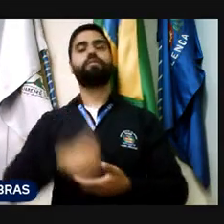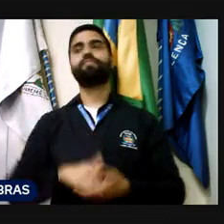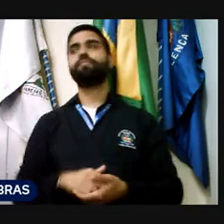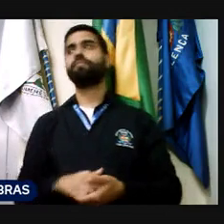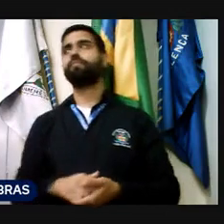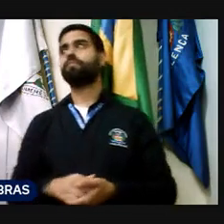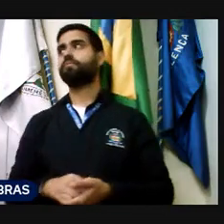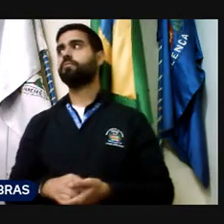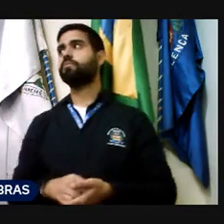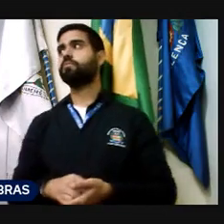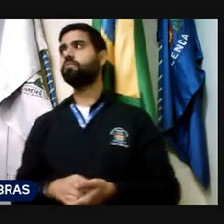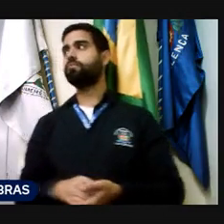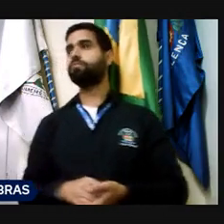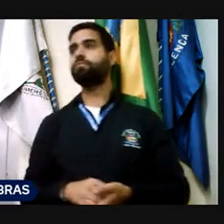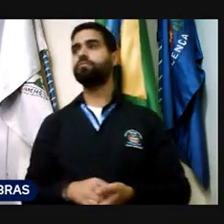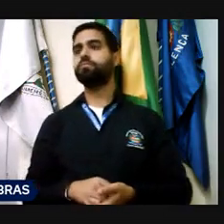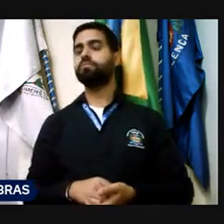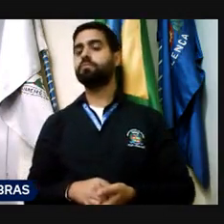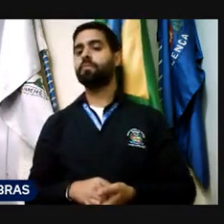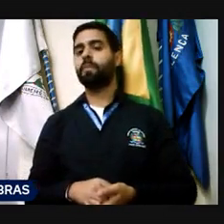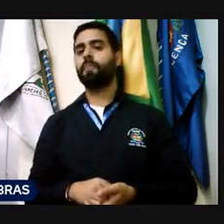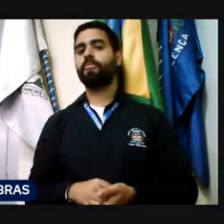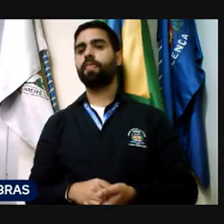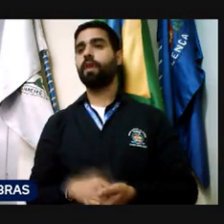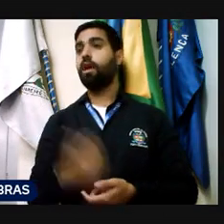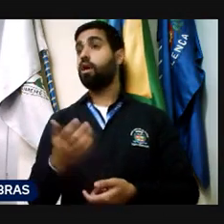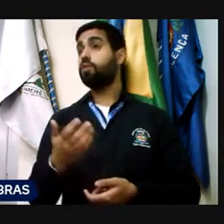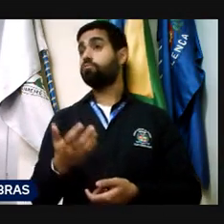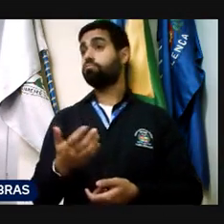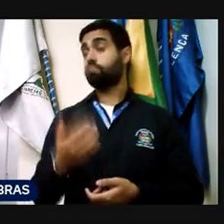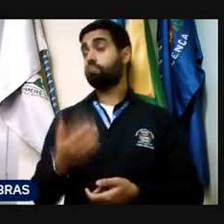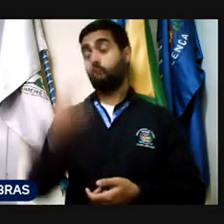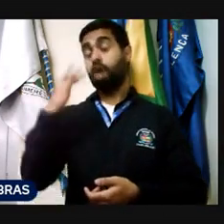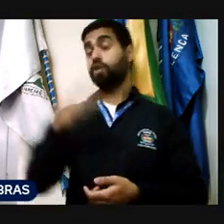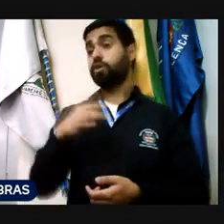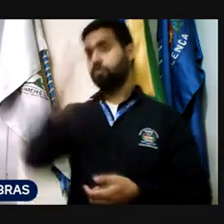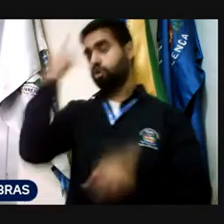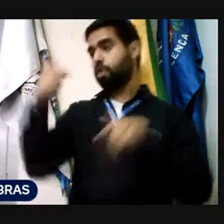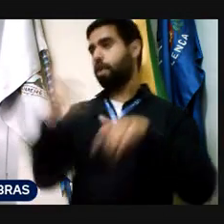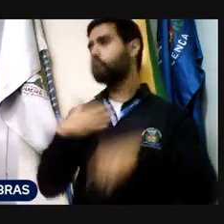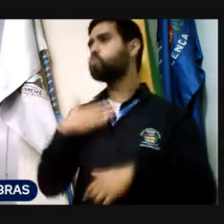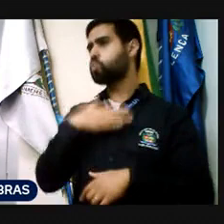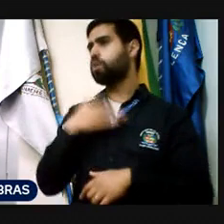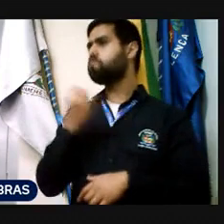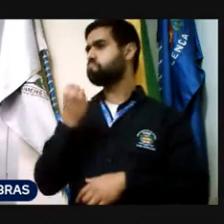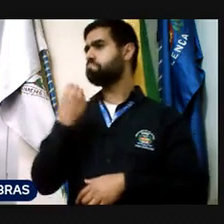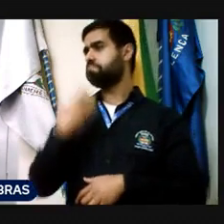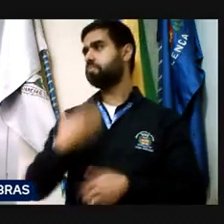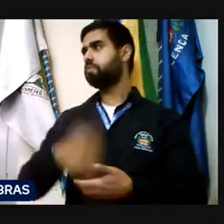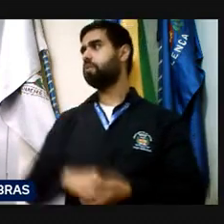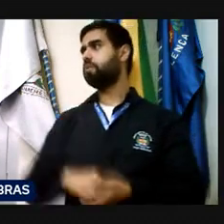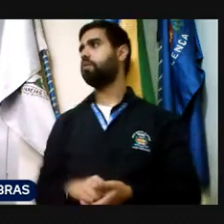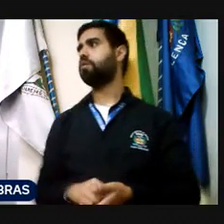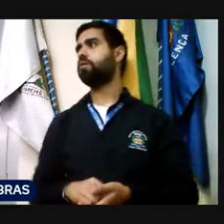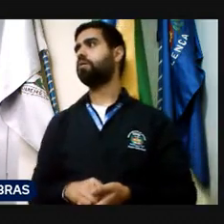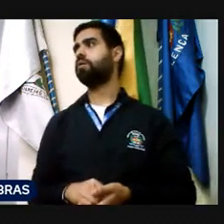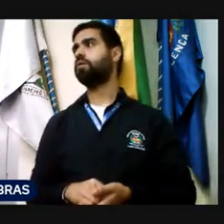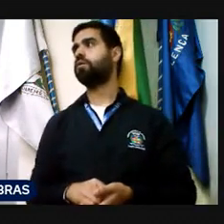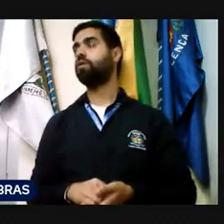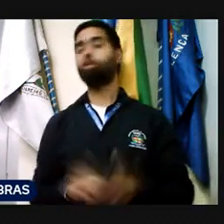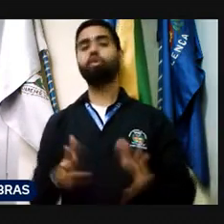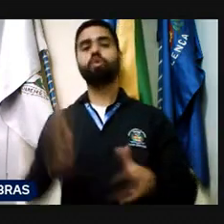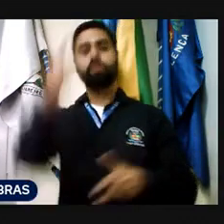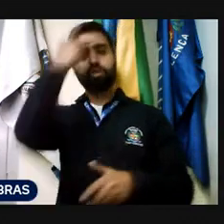Enfim, eu espero que os servidores tenham gostado. Foi muito bom comparecer